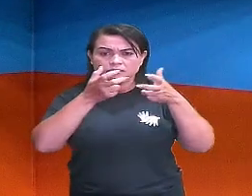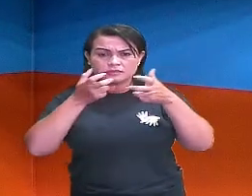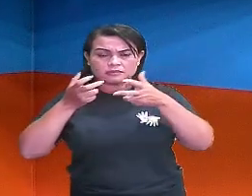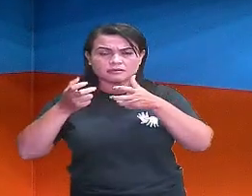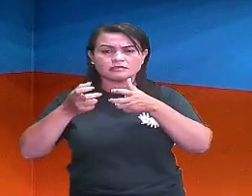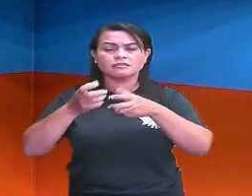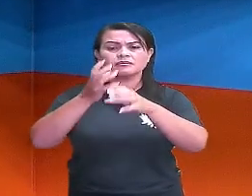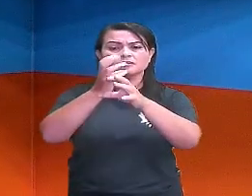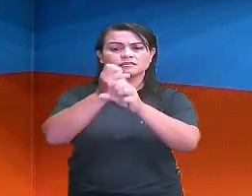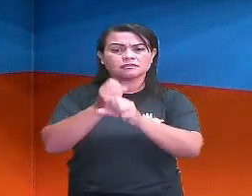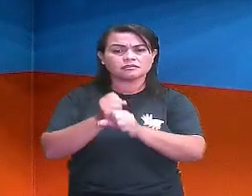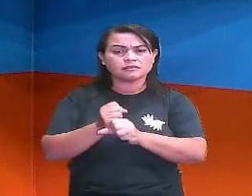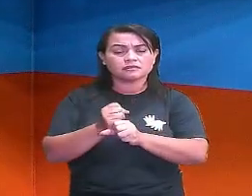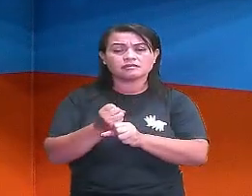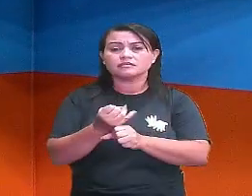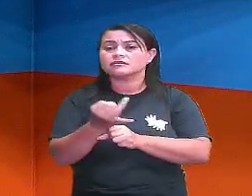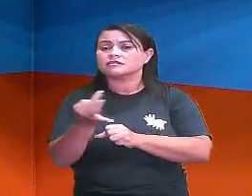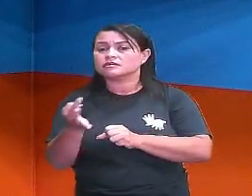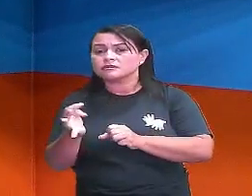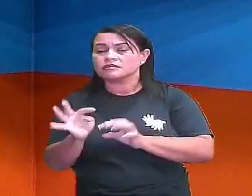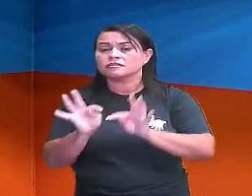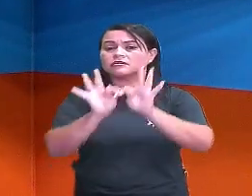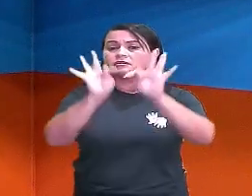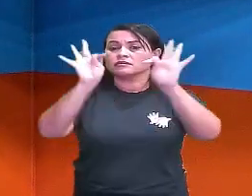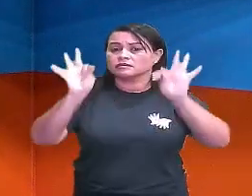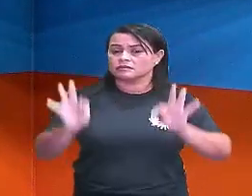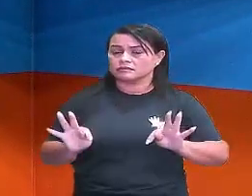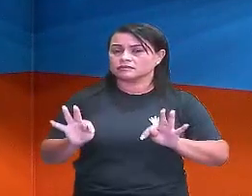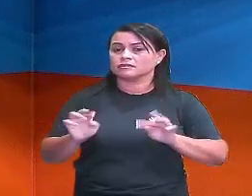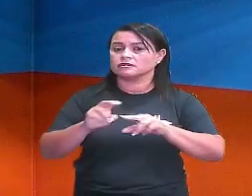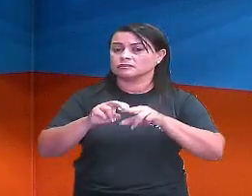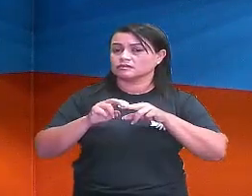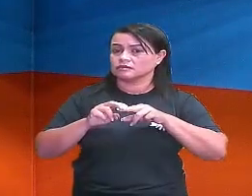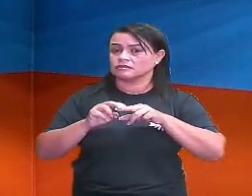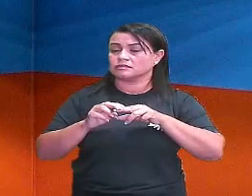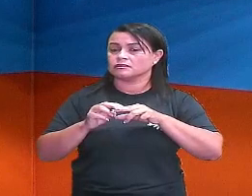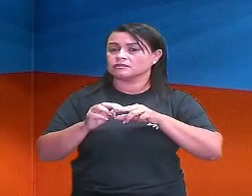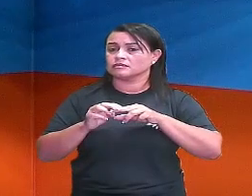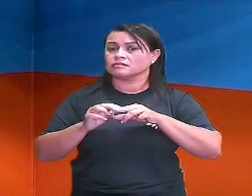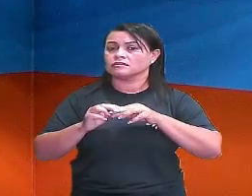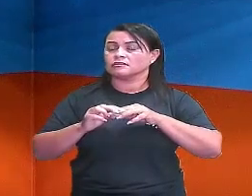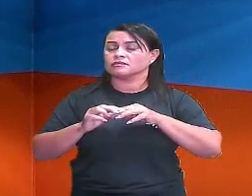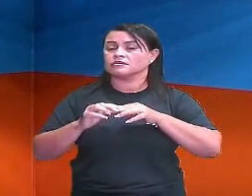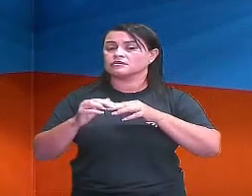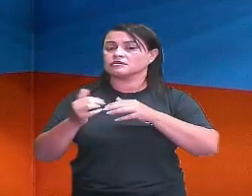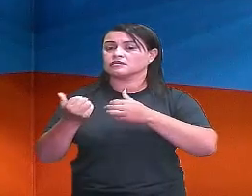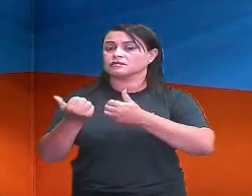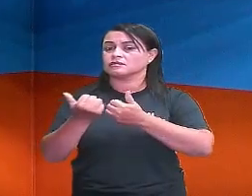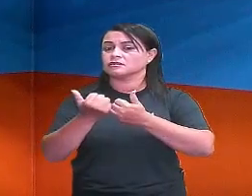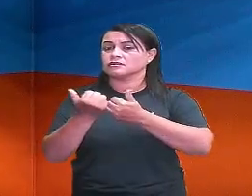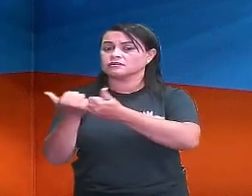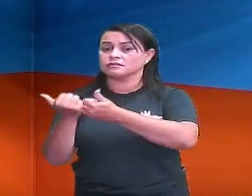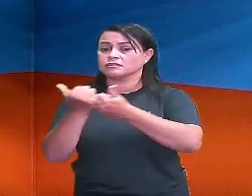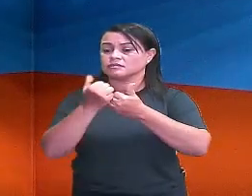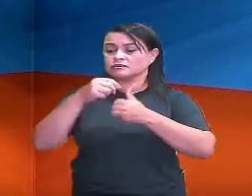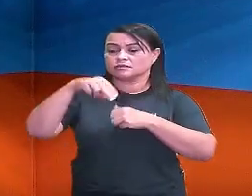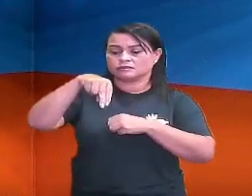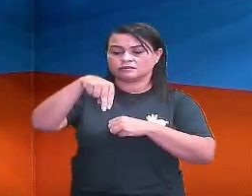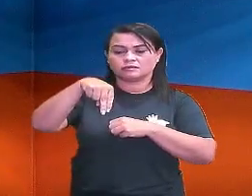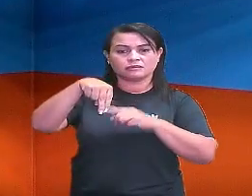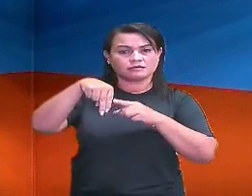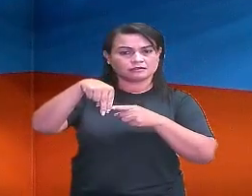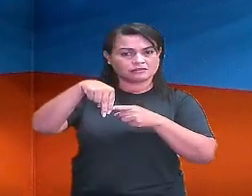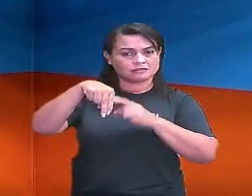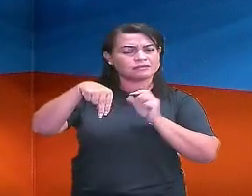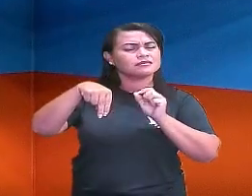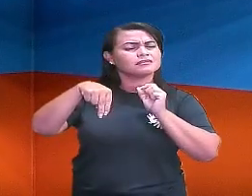da tabela. Para isso, substituímos o valor de N. Veja, eu estipulei valores para N. Quem é N?